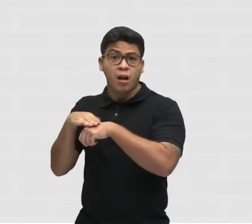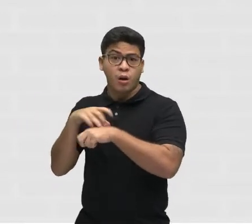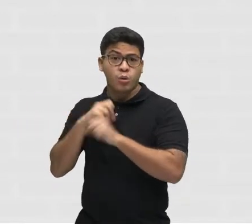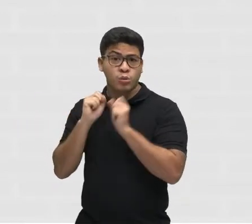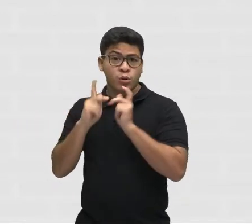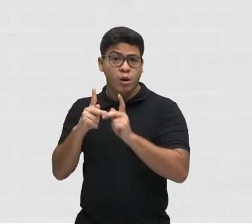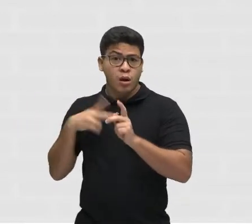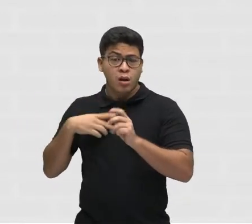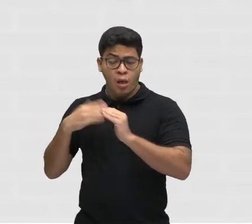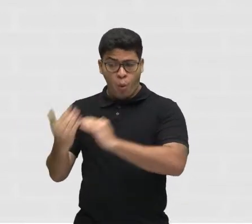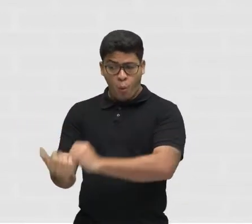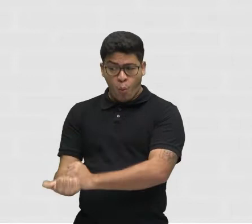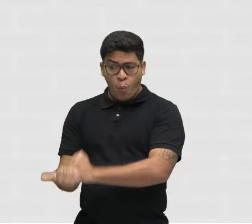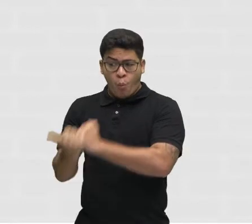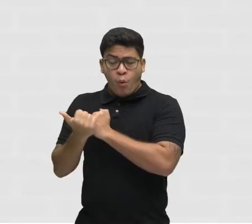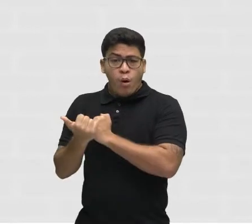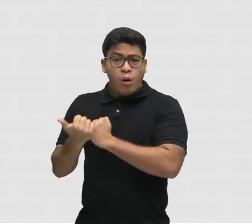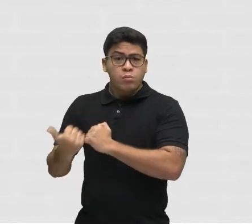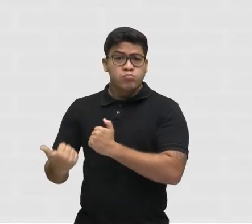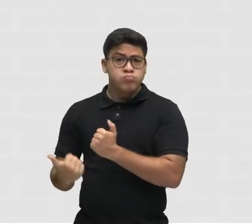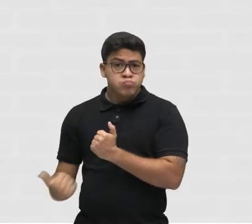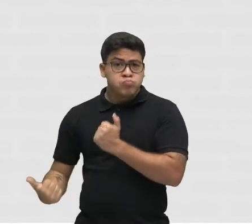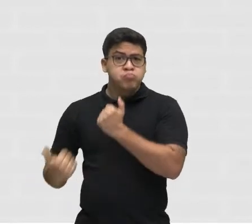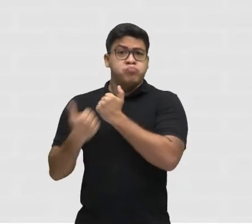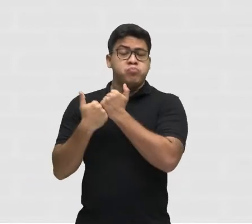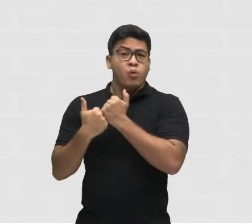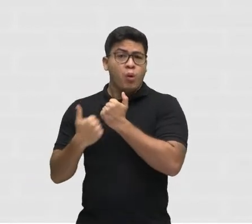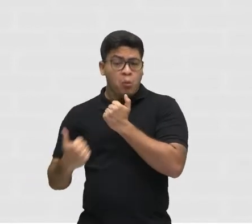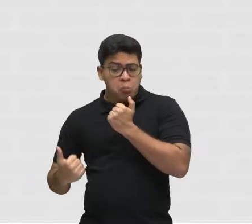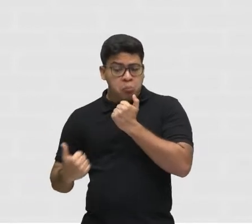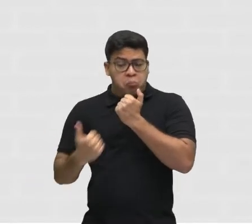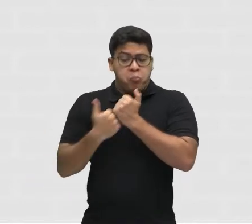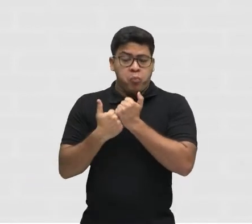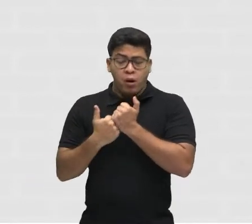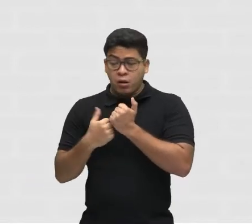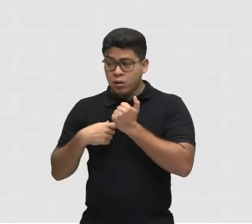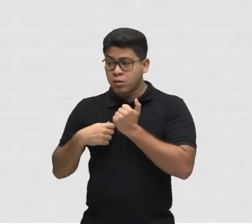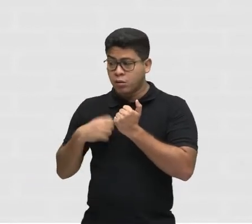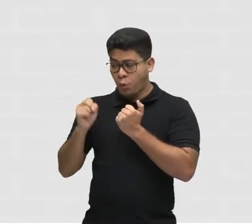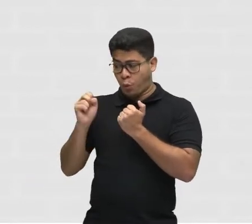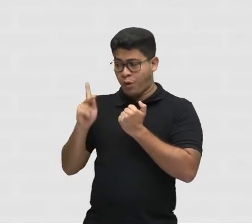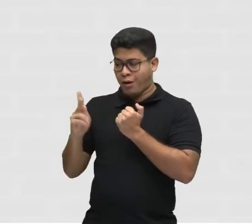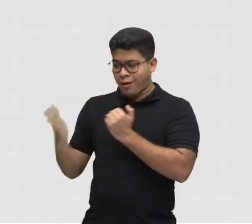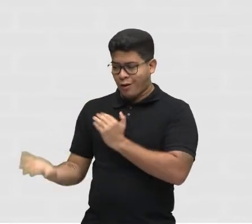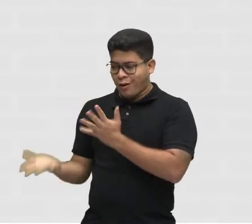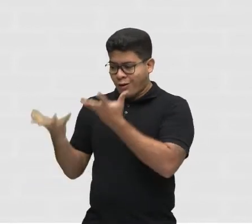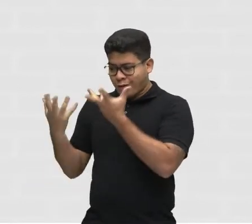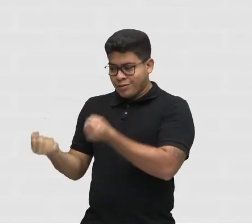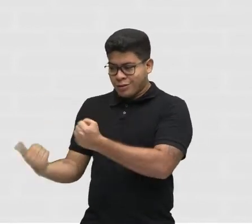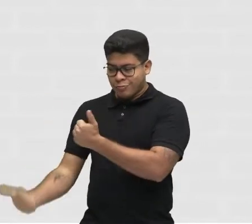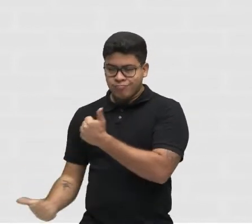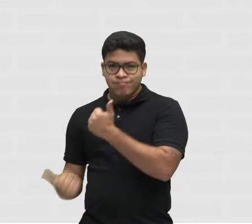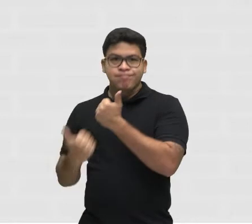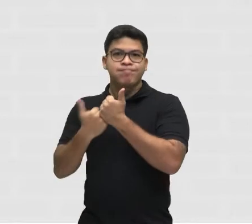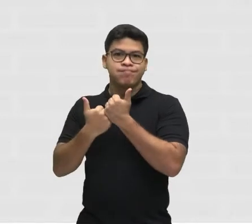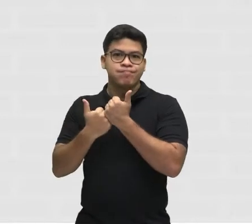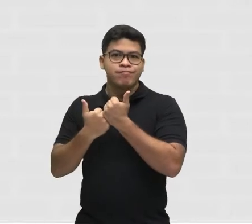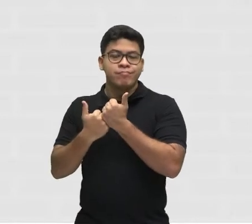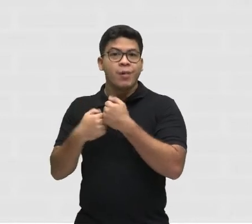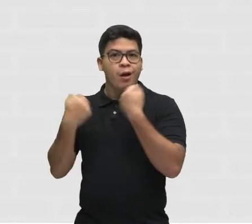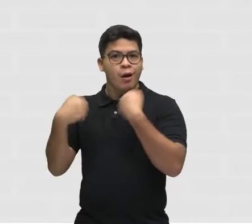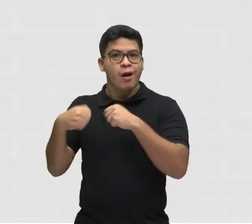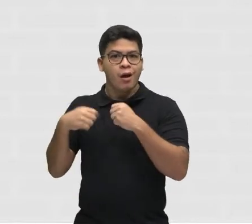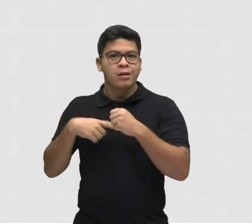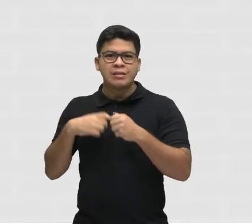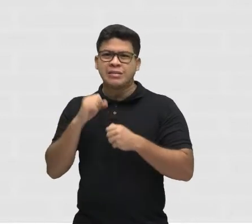suporte, ele tem em você uma pessoa de referência que vai conseguir trazer algum amparo para ele, algum acolhimento. Ele não está indo para você